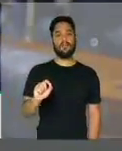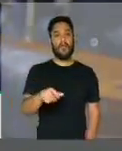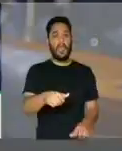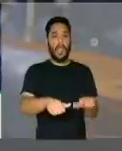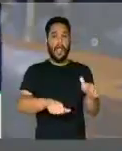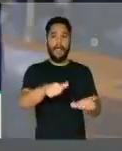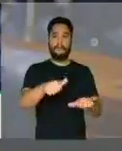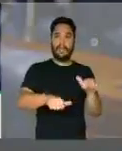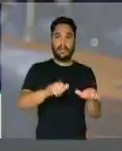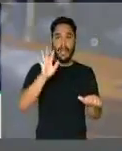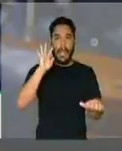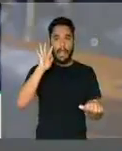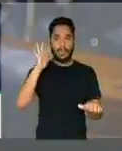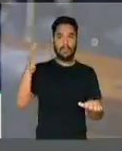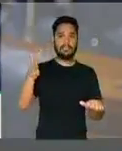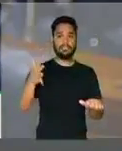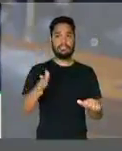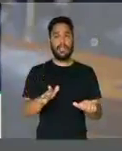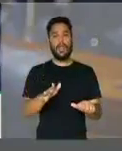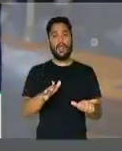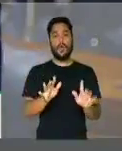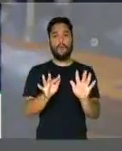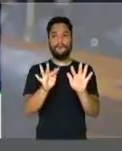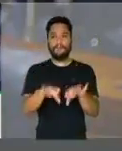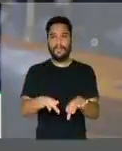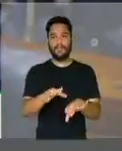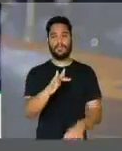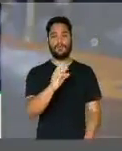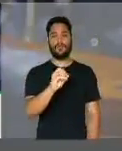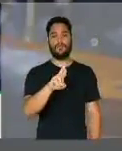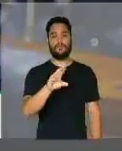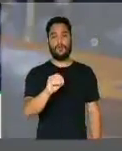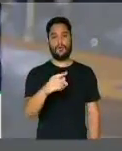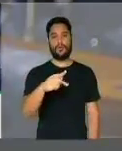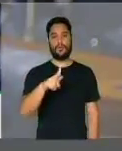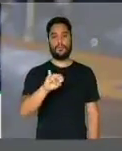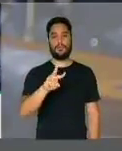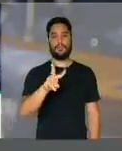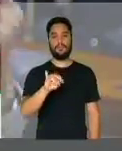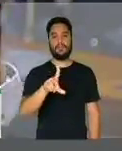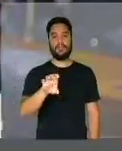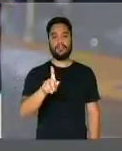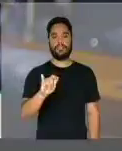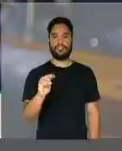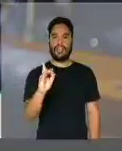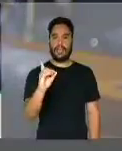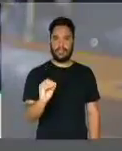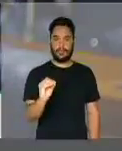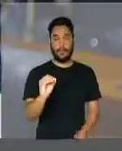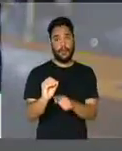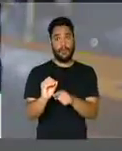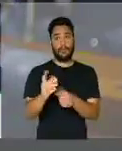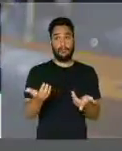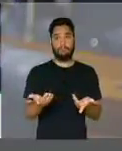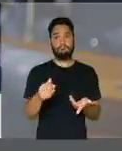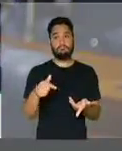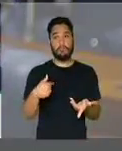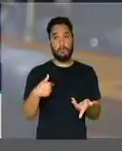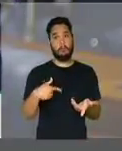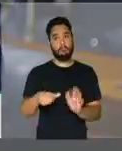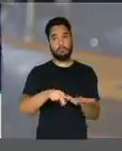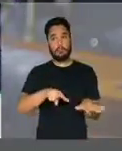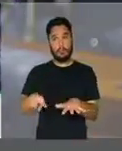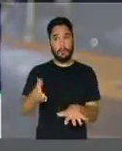parecer para o fim do foro privilegiado. É muito oportuno, sabemos, eu registrei aqui na semana